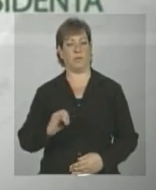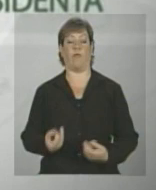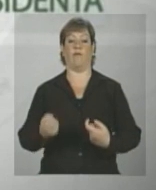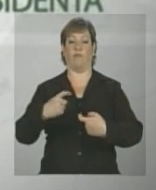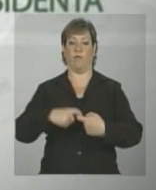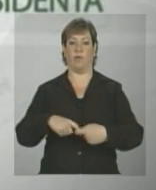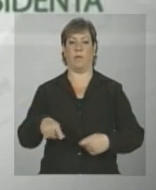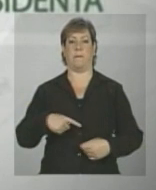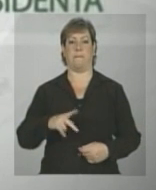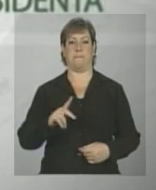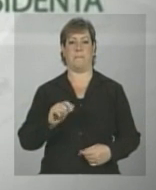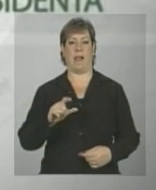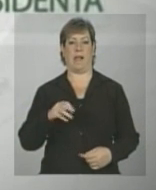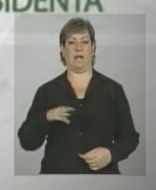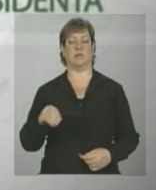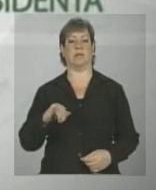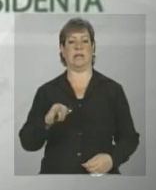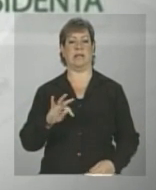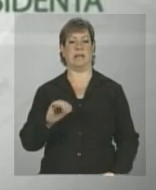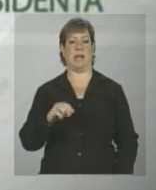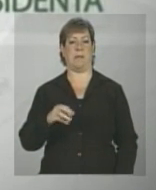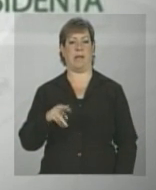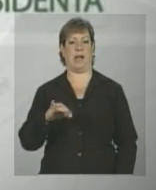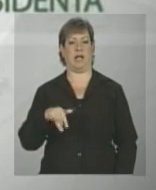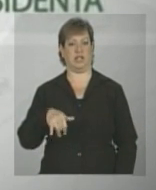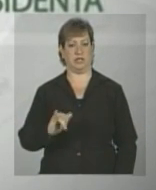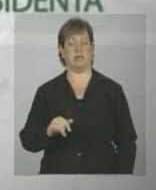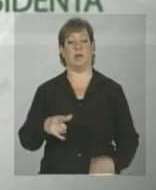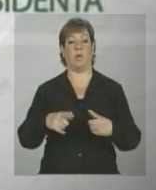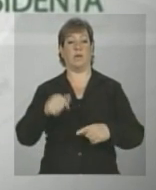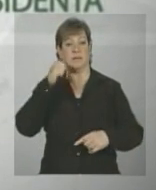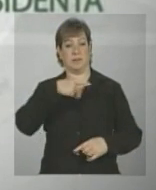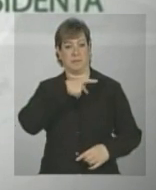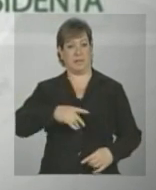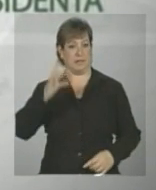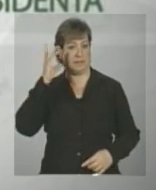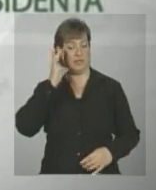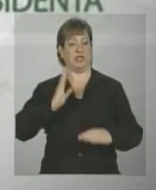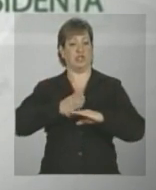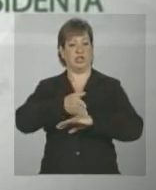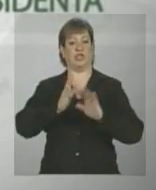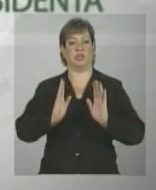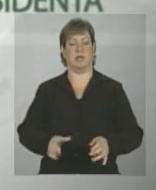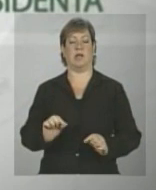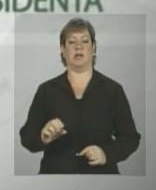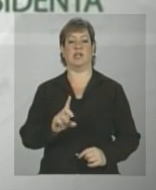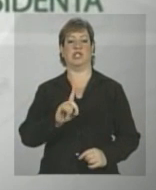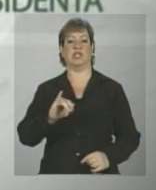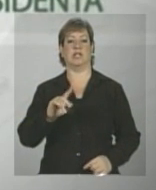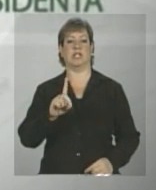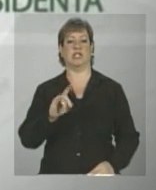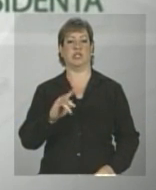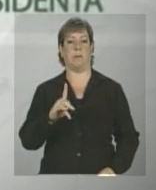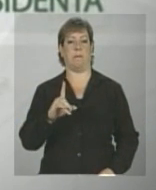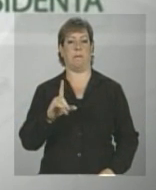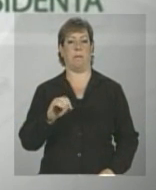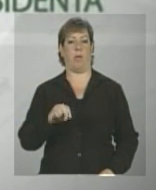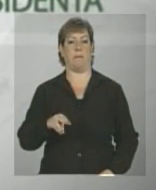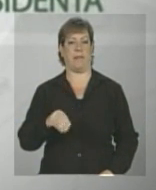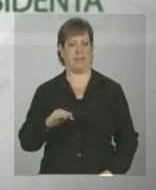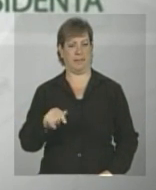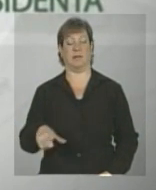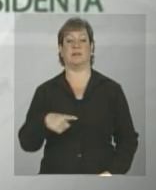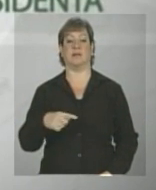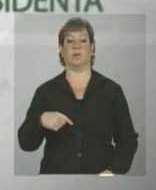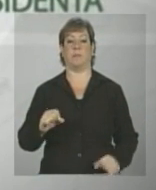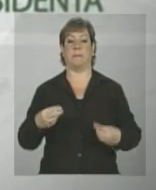lá, voltamos ao Palácio do Itamaraty, onde a presidenta Dilma Rousseff participou das comemorações do Dia do Diplomata. O Ministério das